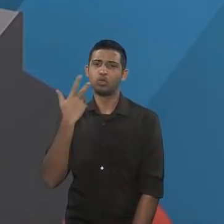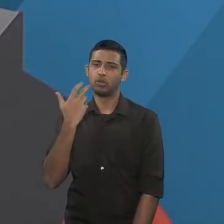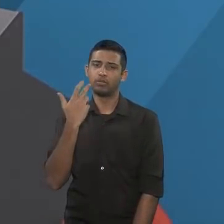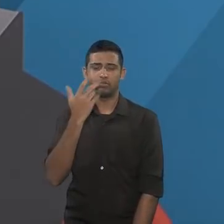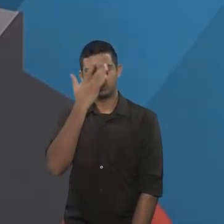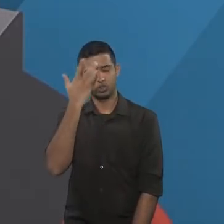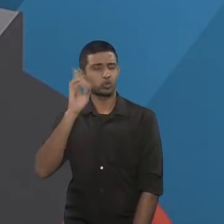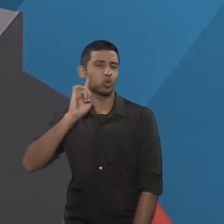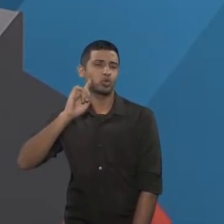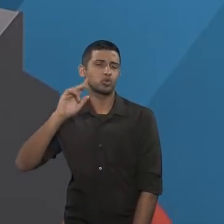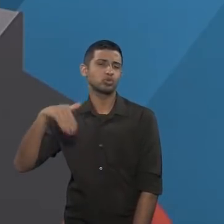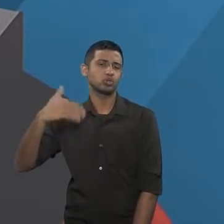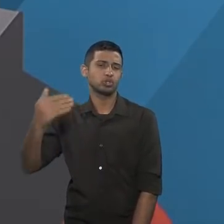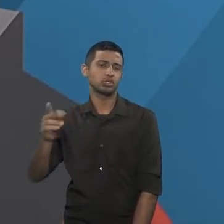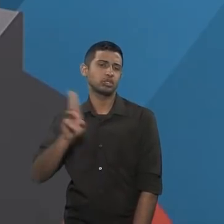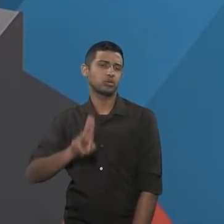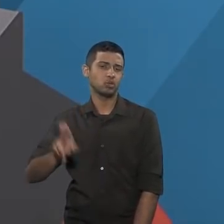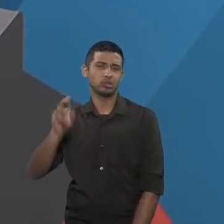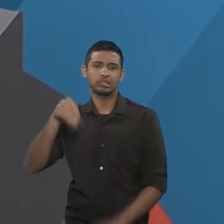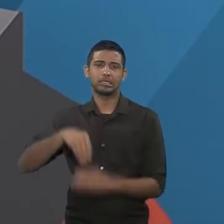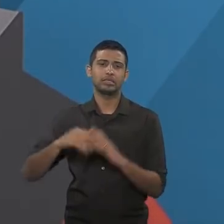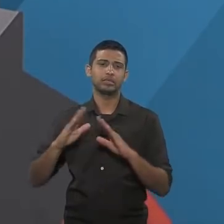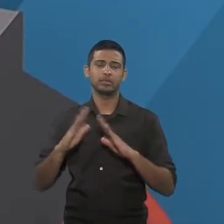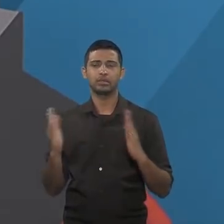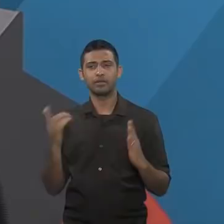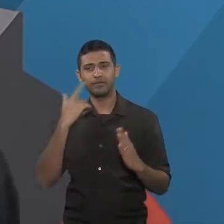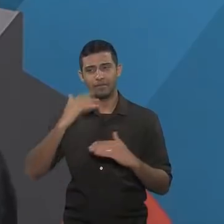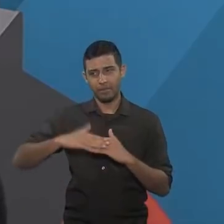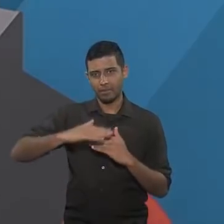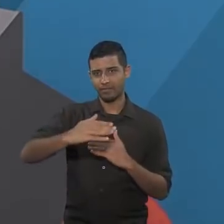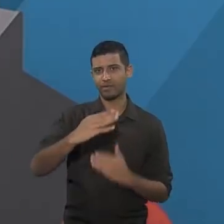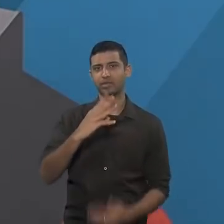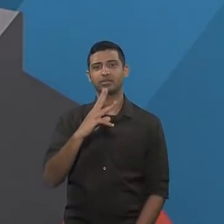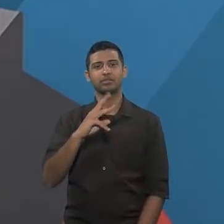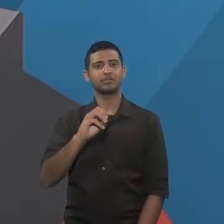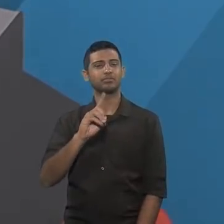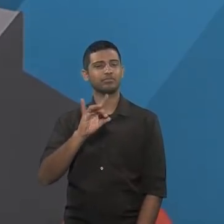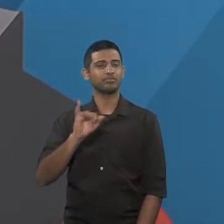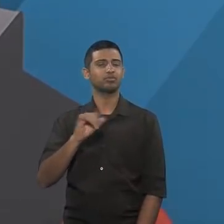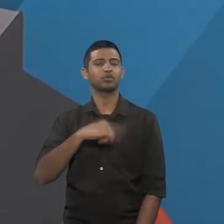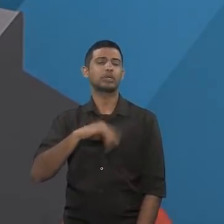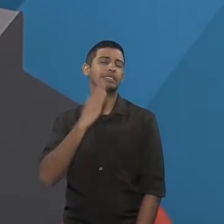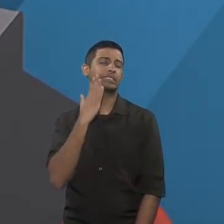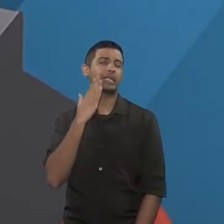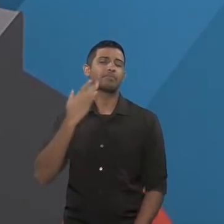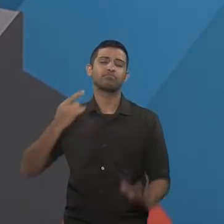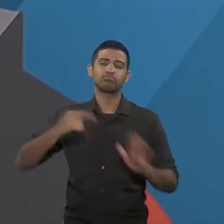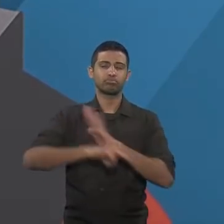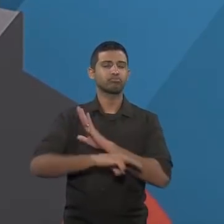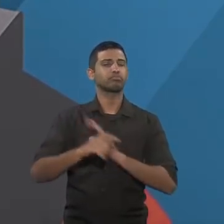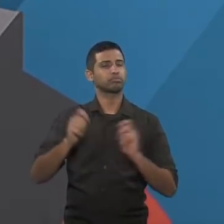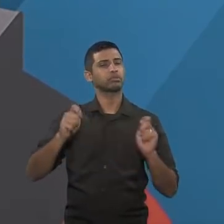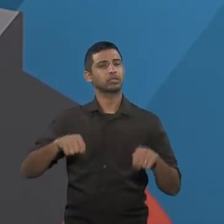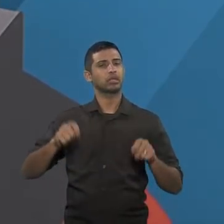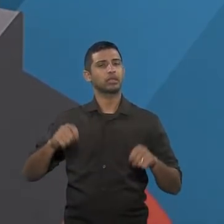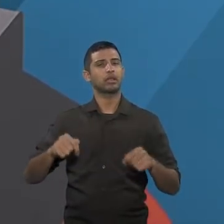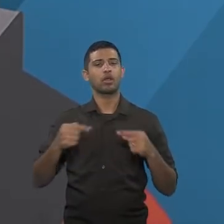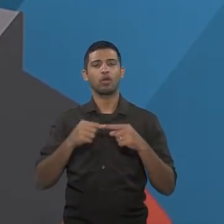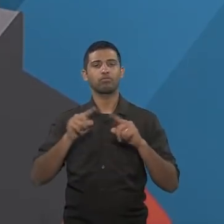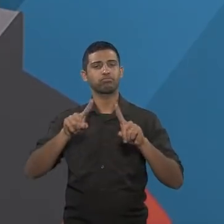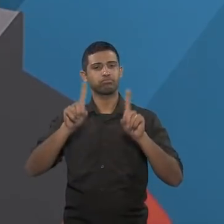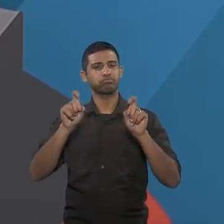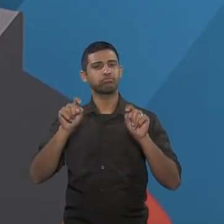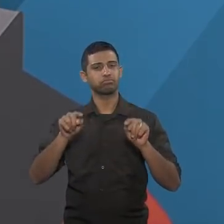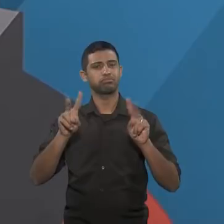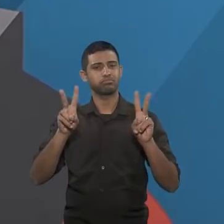comum. O dia a dia dele. Daqui a 30 dias eu acho que nós já vamos ter um conhecimento mais profundo dessa